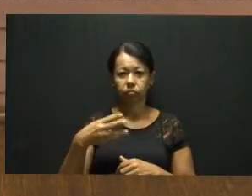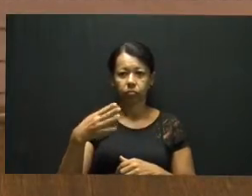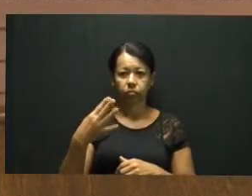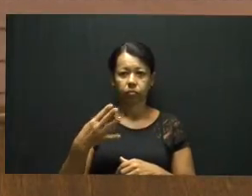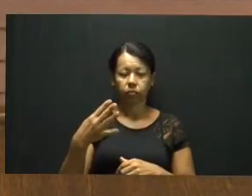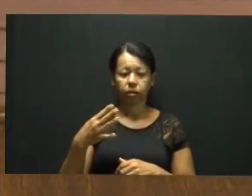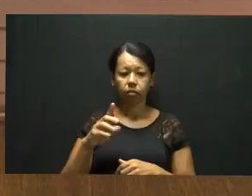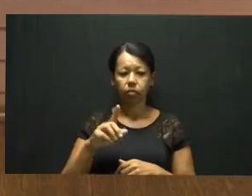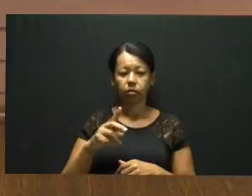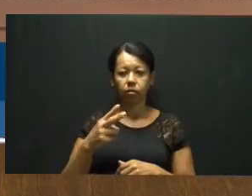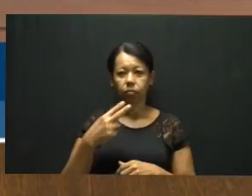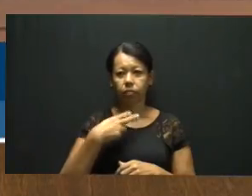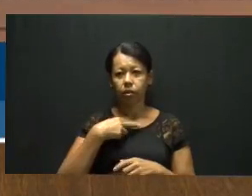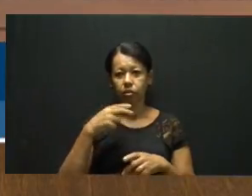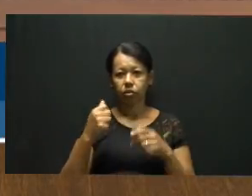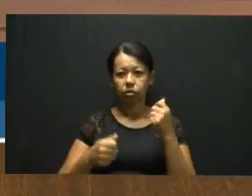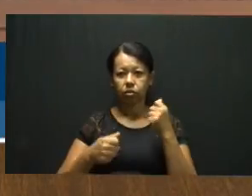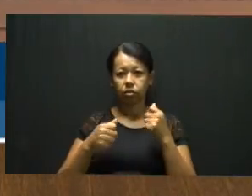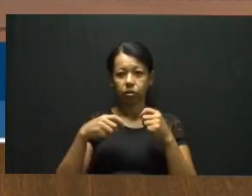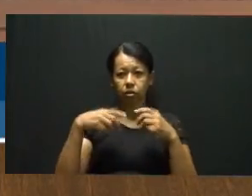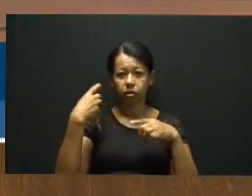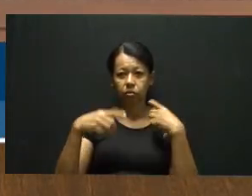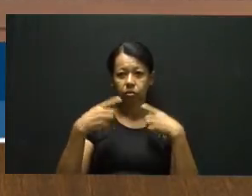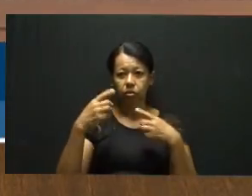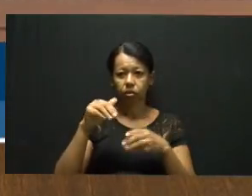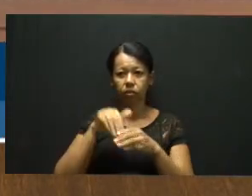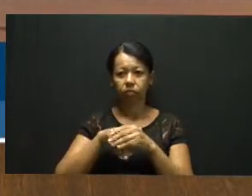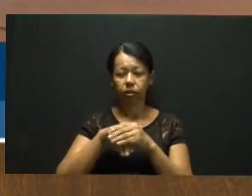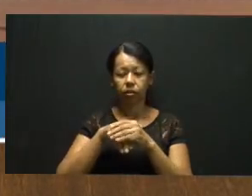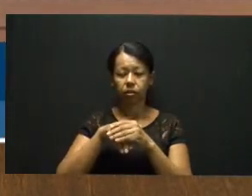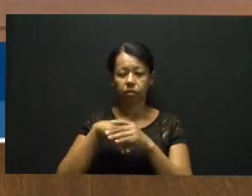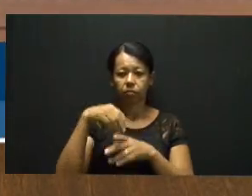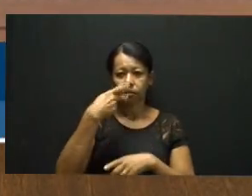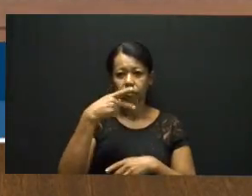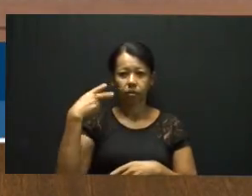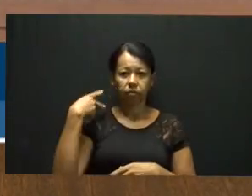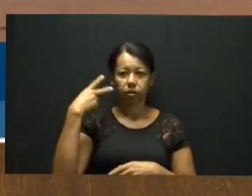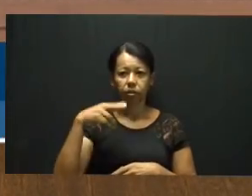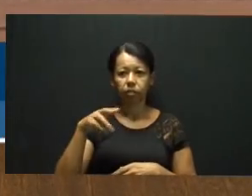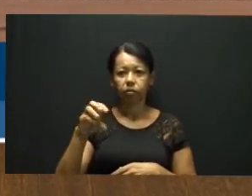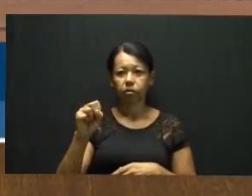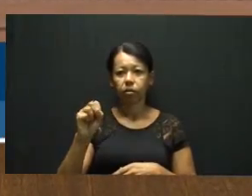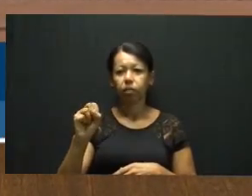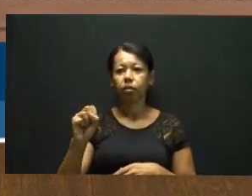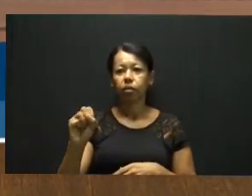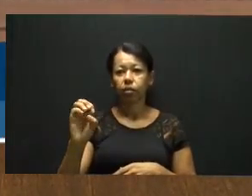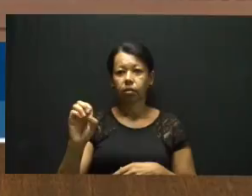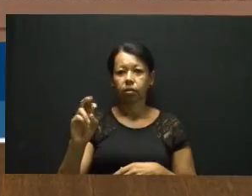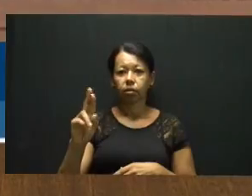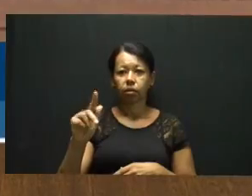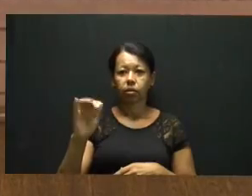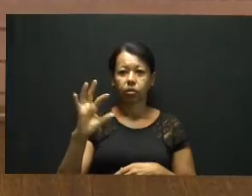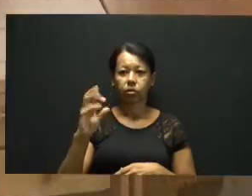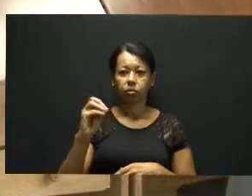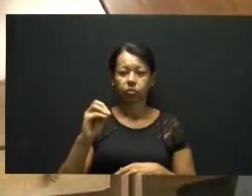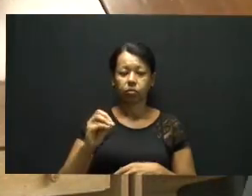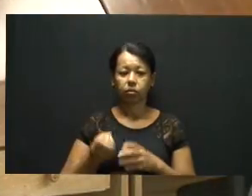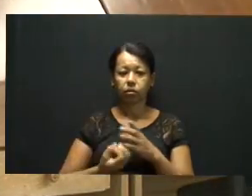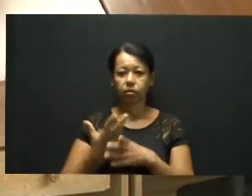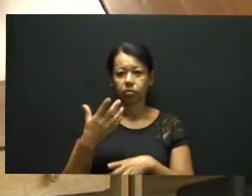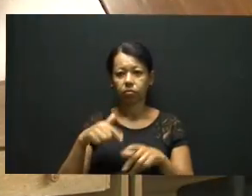Interno, não cabe discussão. Em votação, com a palavra o vereador Sérgio Calçados, autor do requerimento.